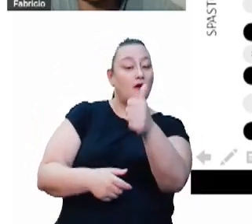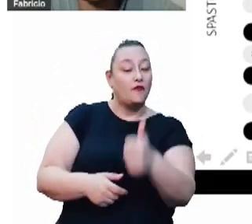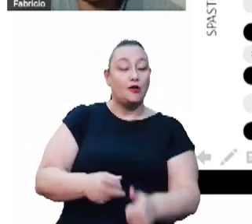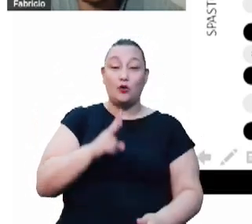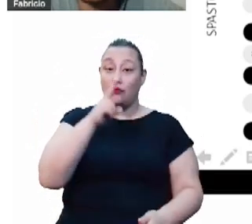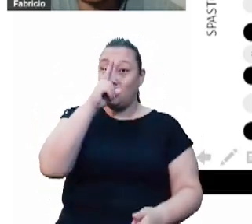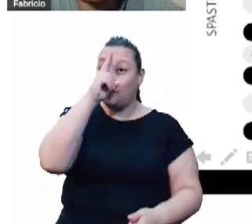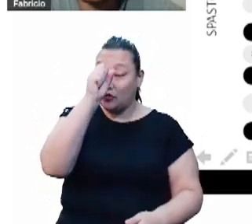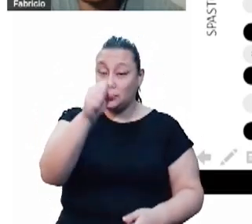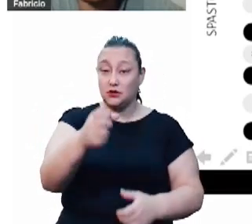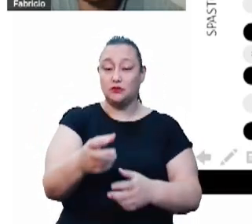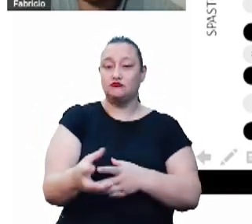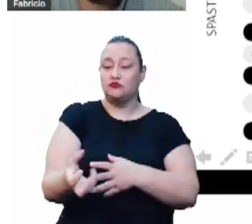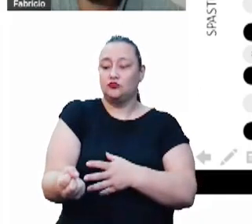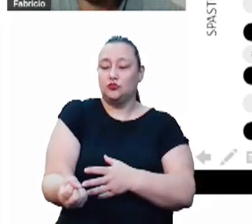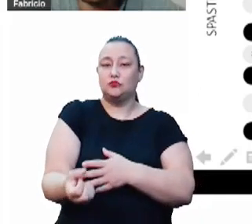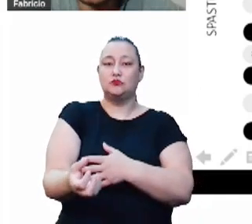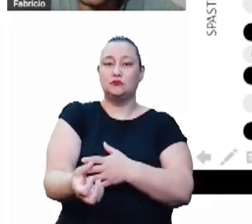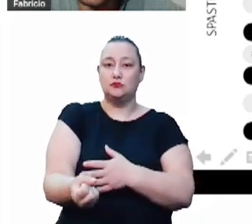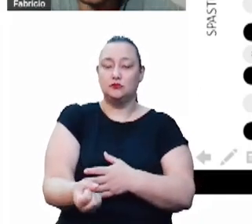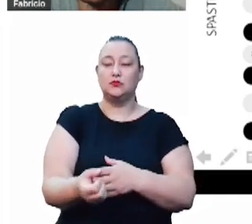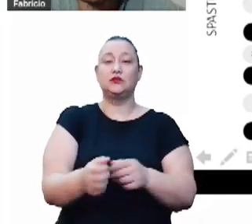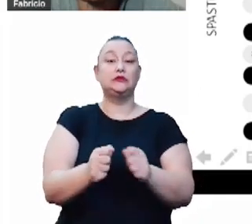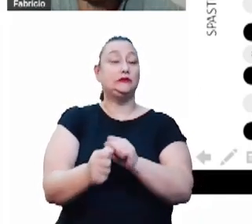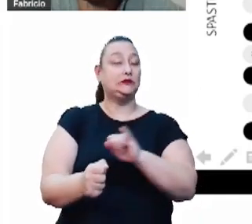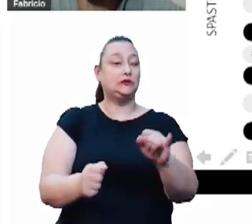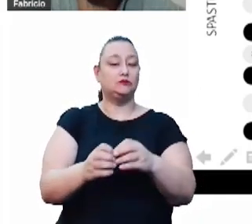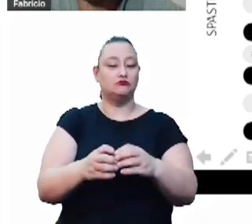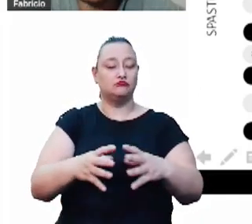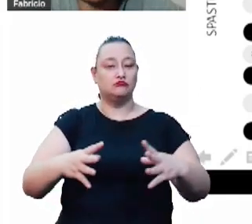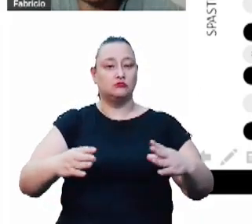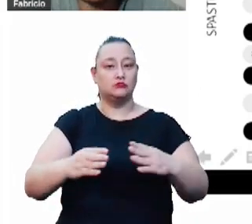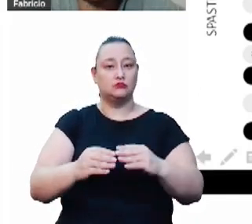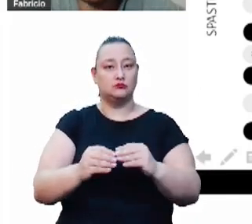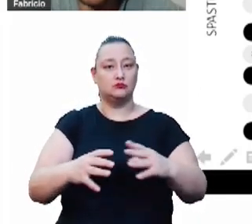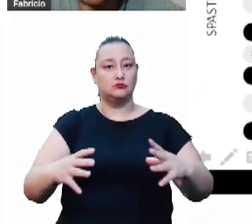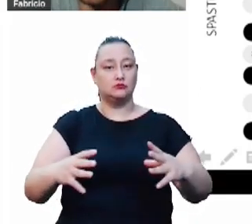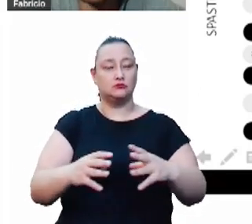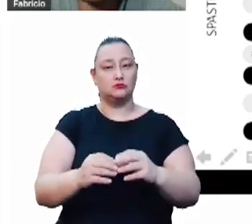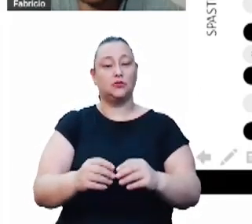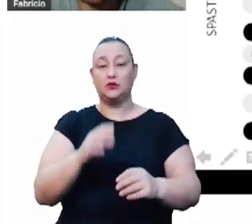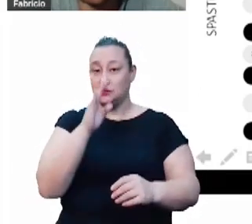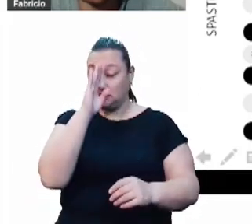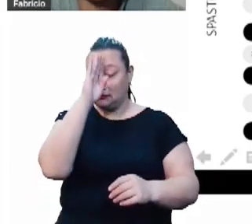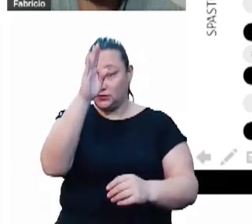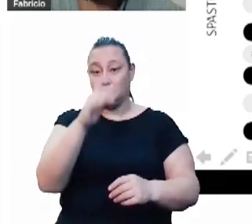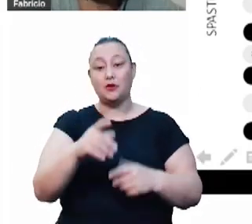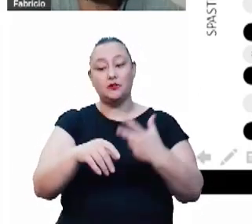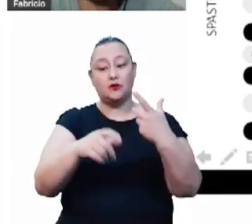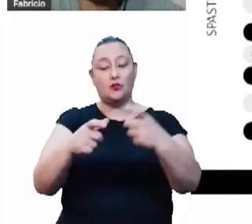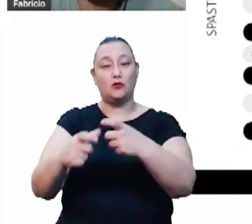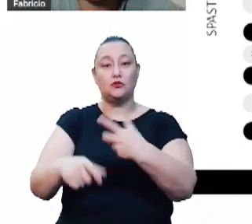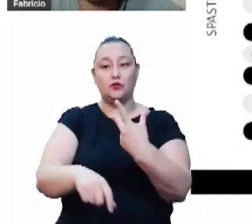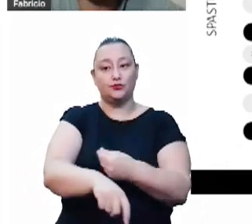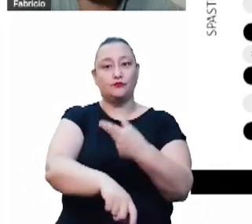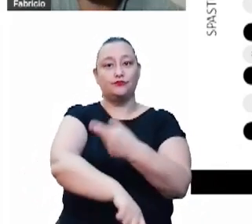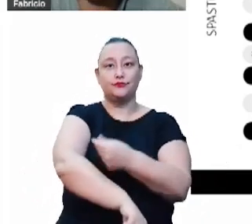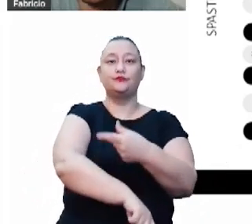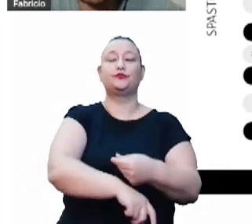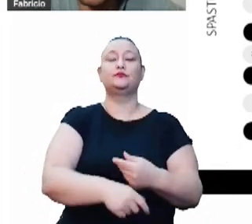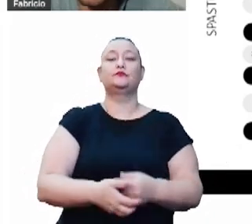força de alguns músculos, a espasticidade de alguns músculos, e os principais foram esses onde foram aplicados, que são os da batata